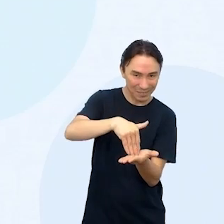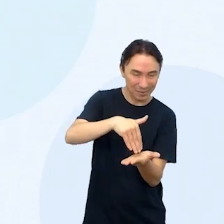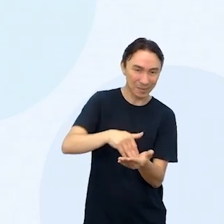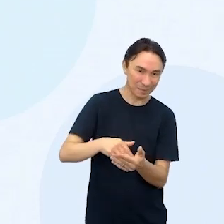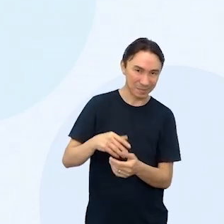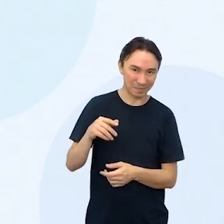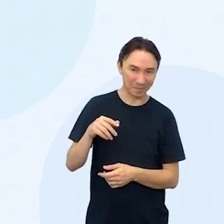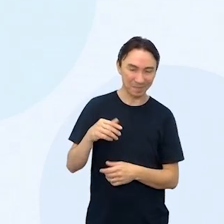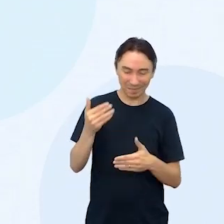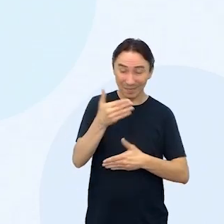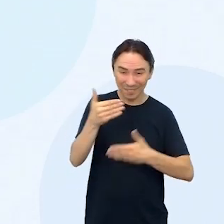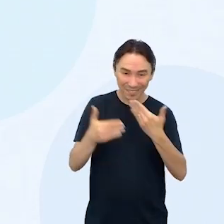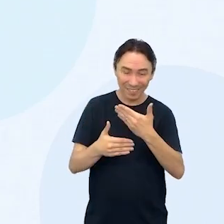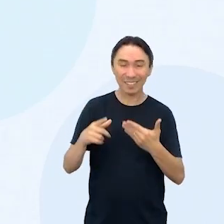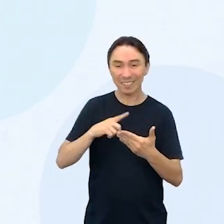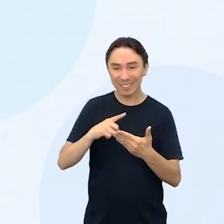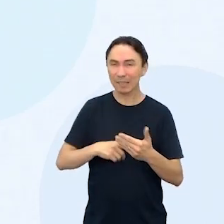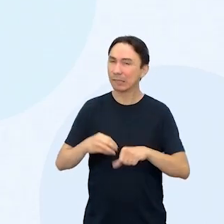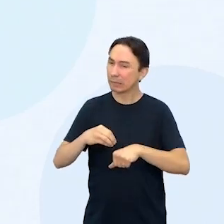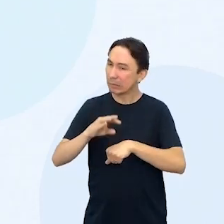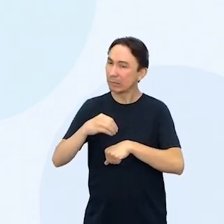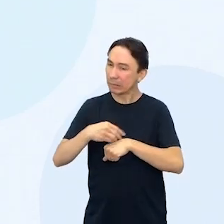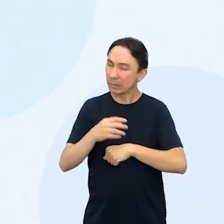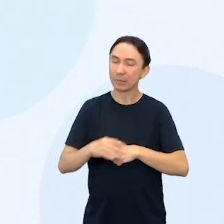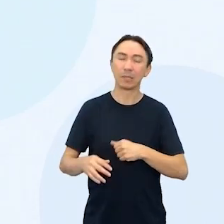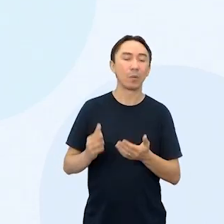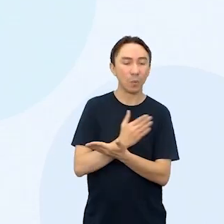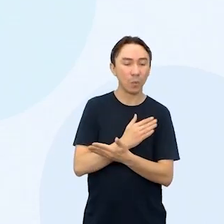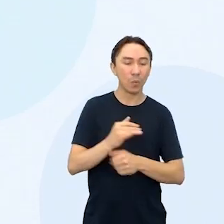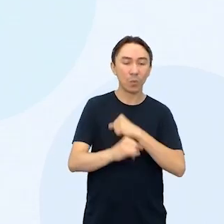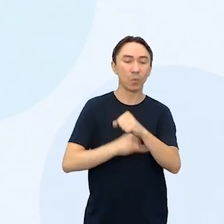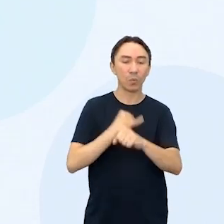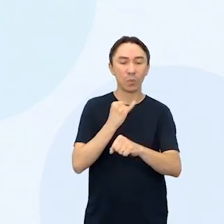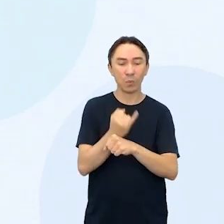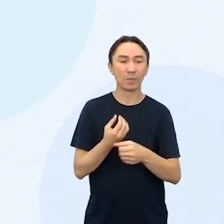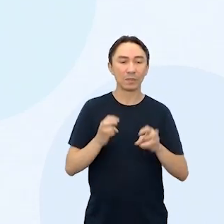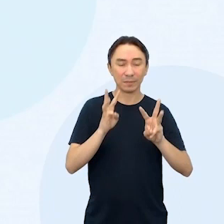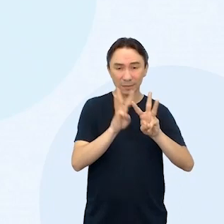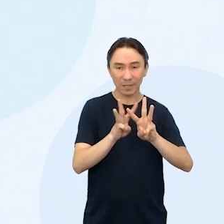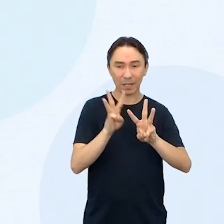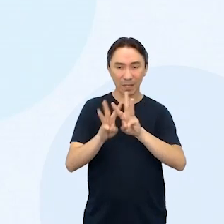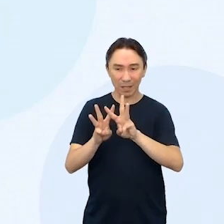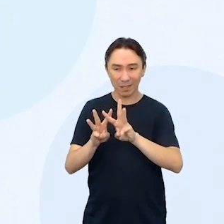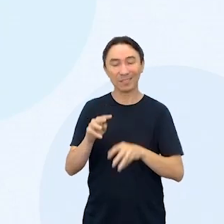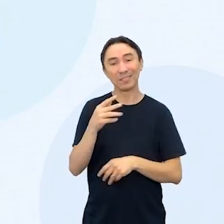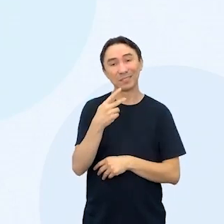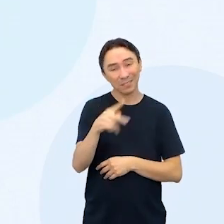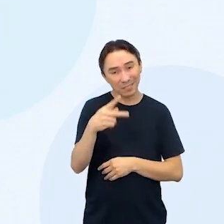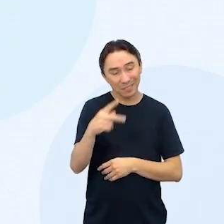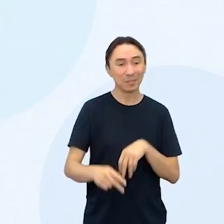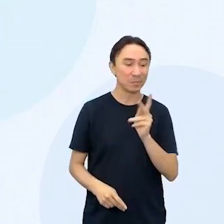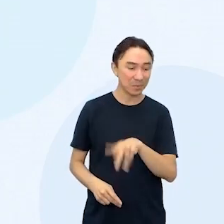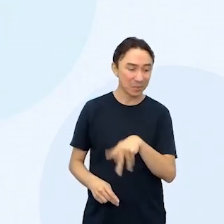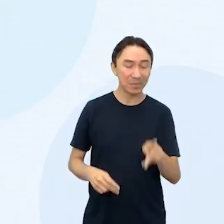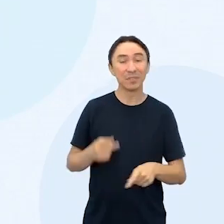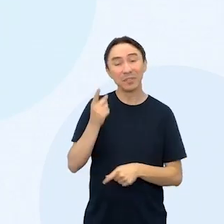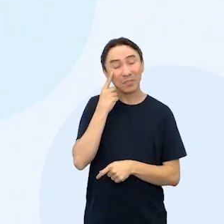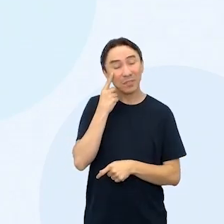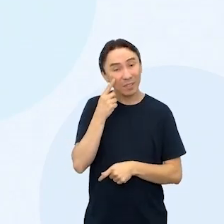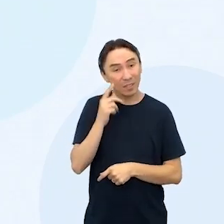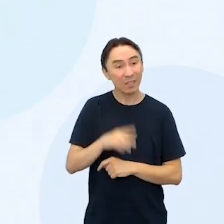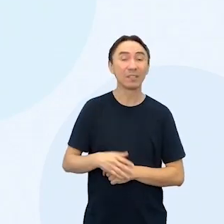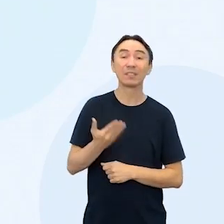de alguns sites onde você, professor, vai poder verificar quais são as melhores alternativas de trabalho com os